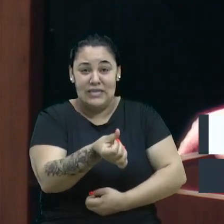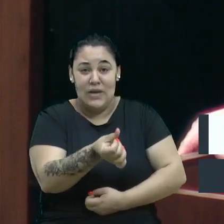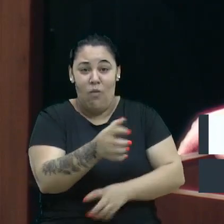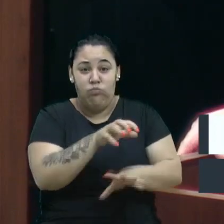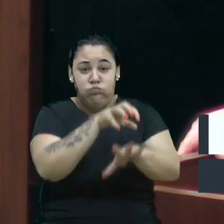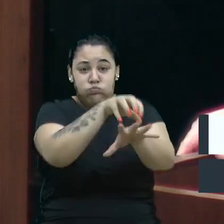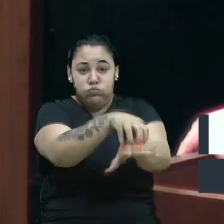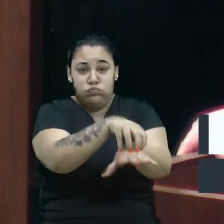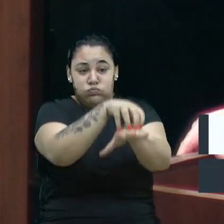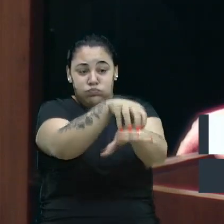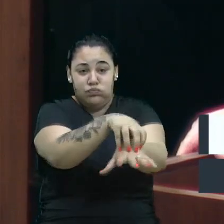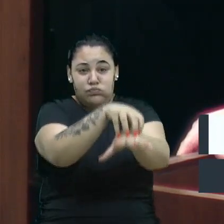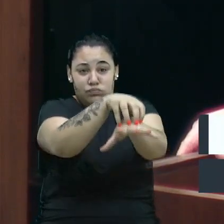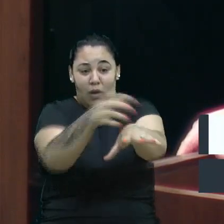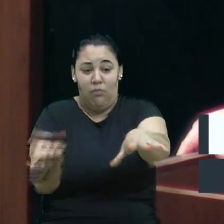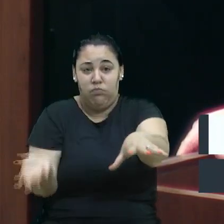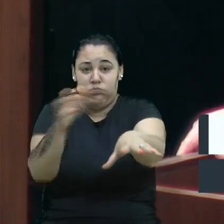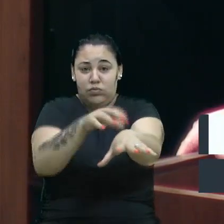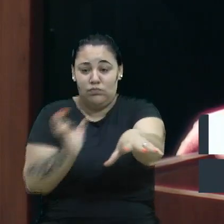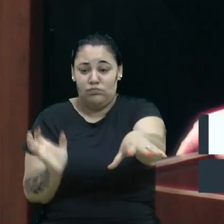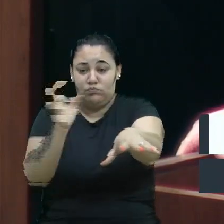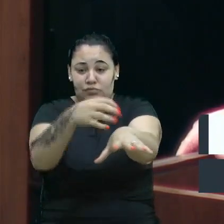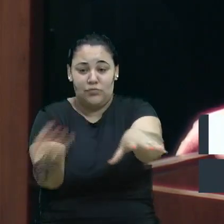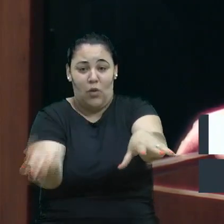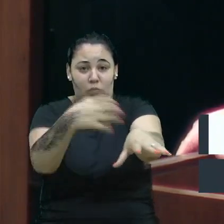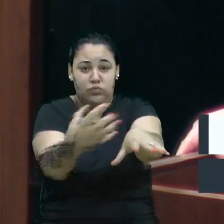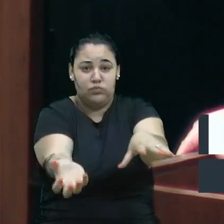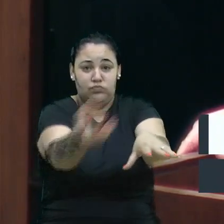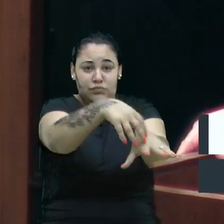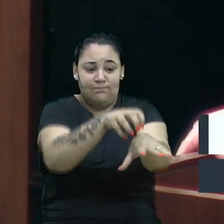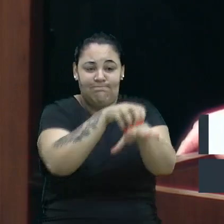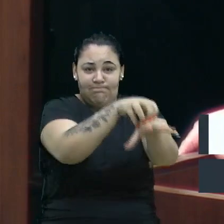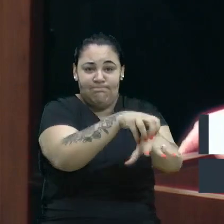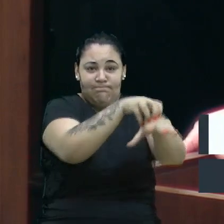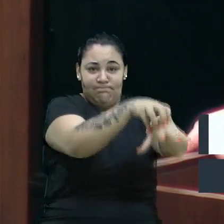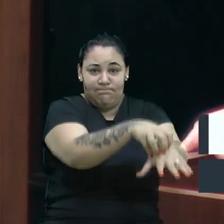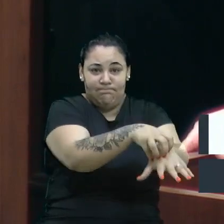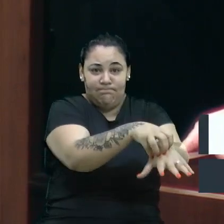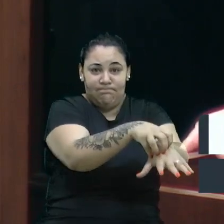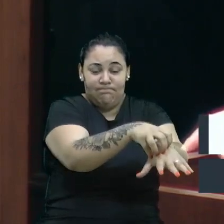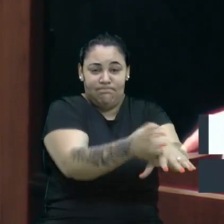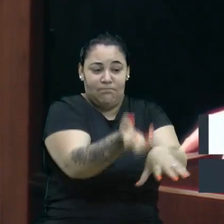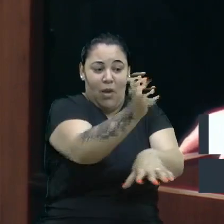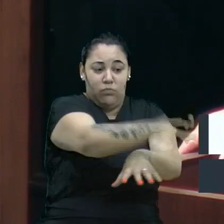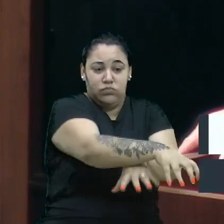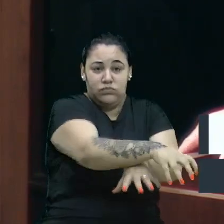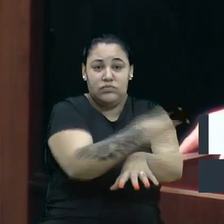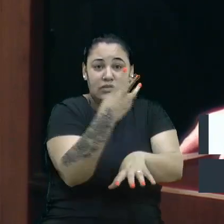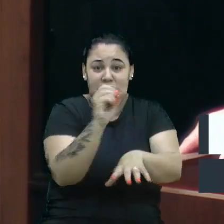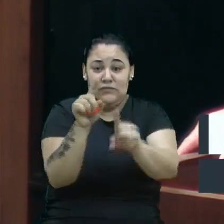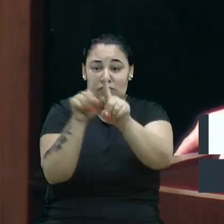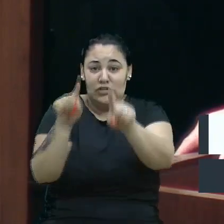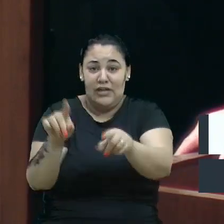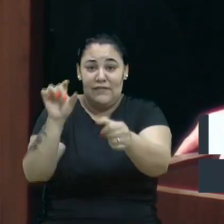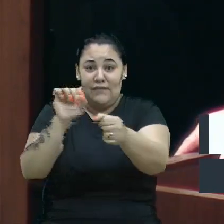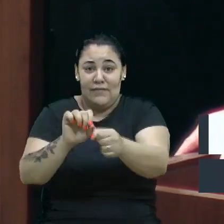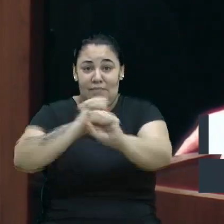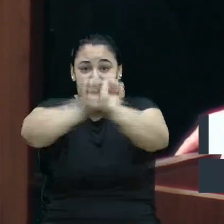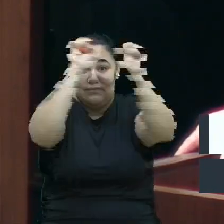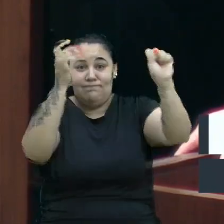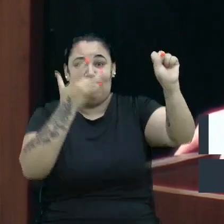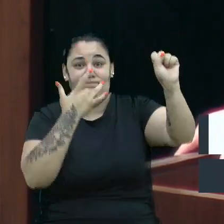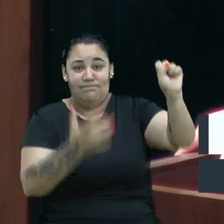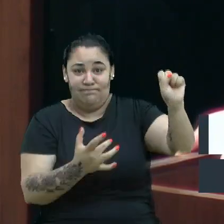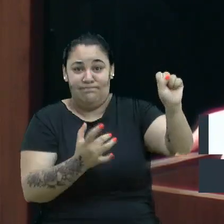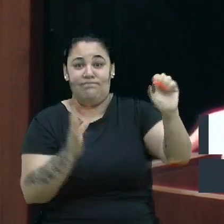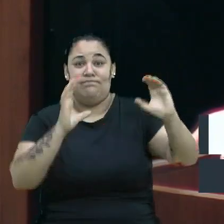de caminhões para lá, cerca de 30 funcionários que fazem em 3 turnos, né? E o pessoal que trabalha lá, além de todos